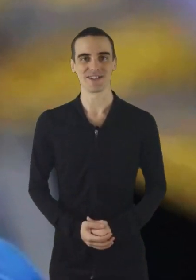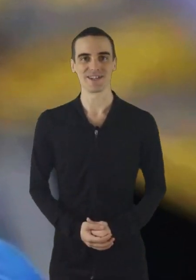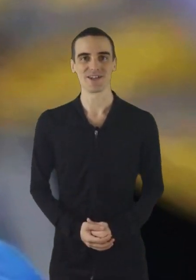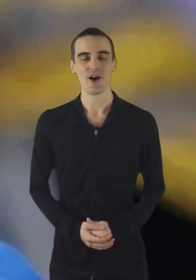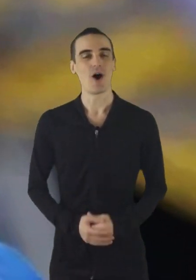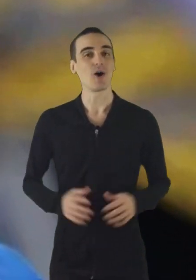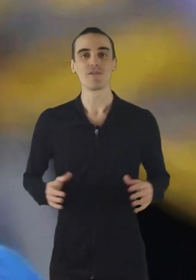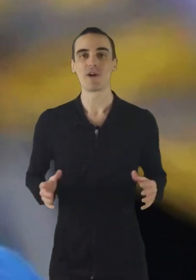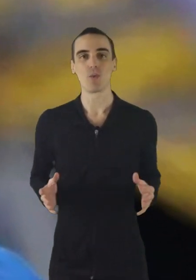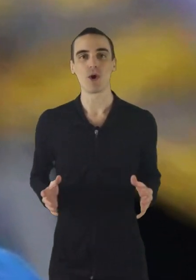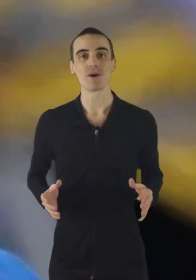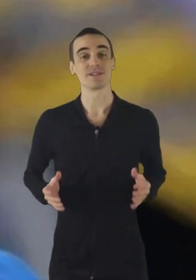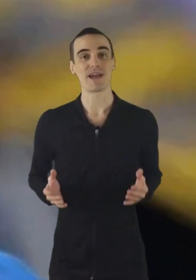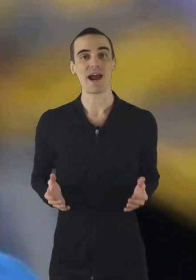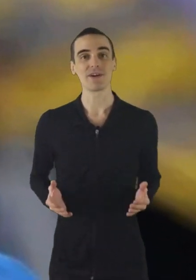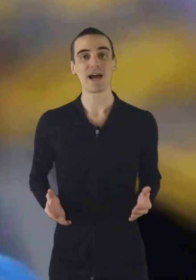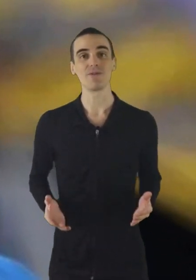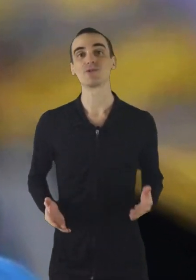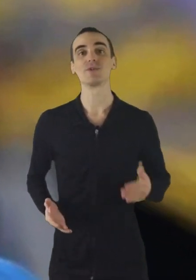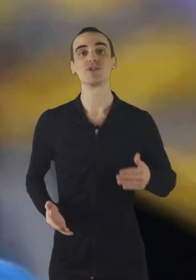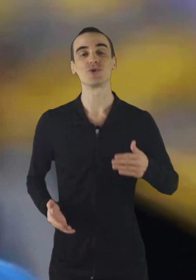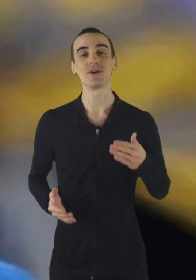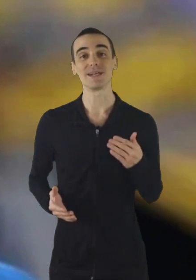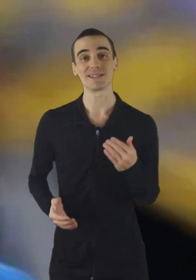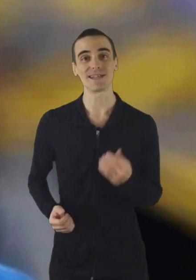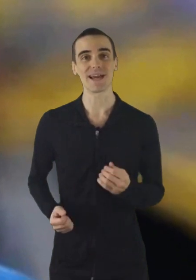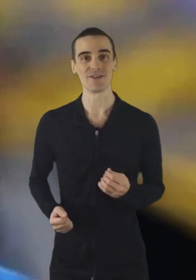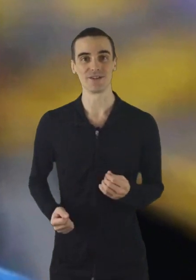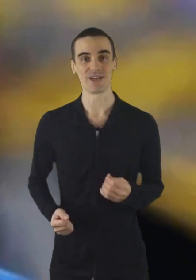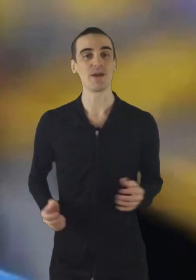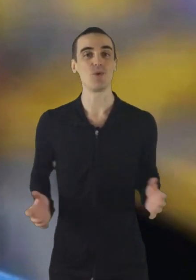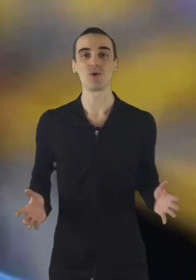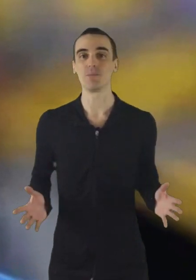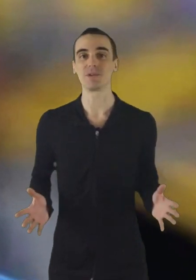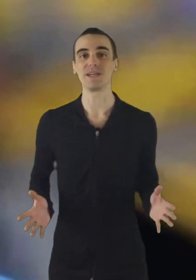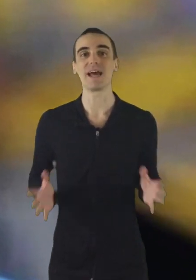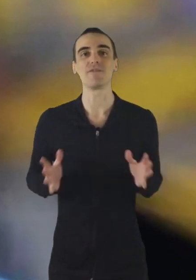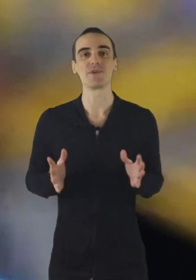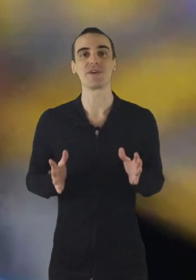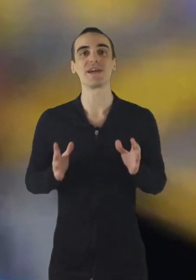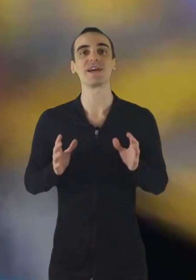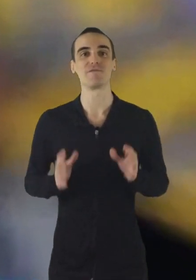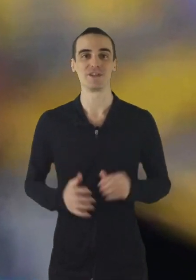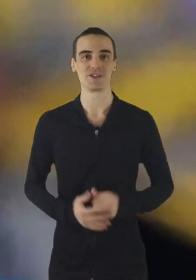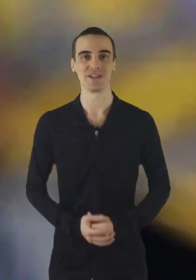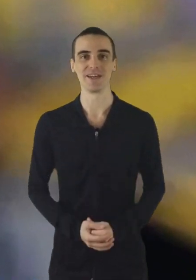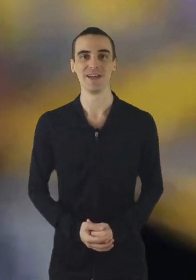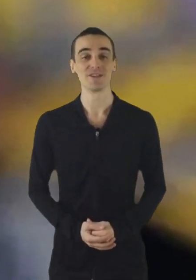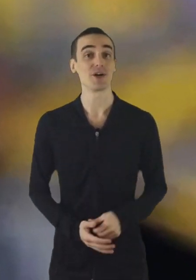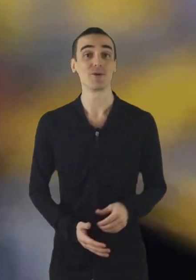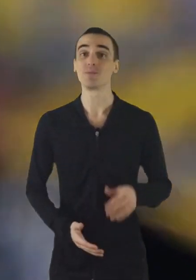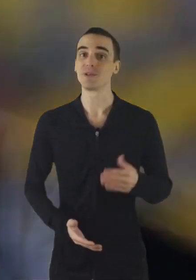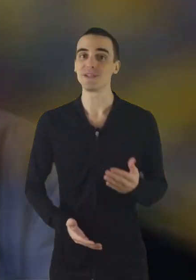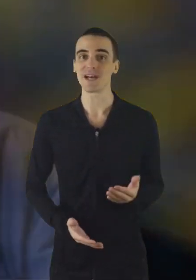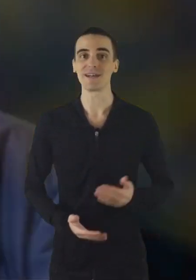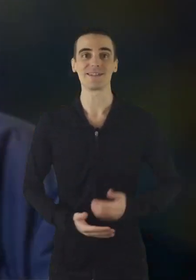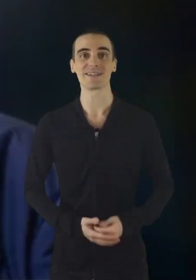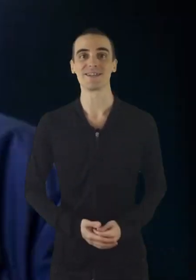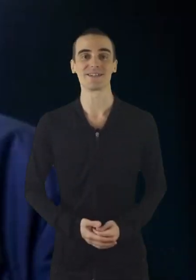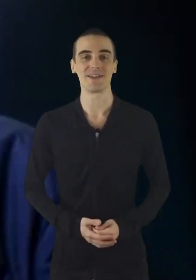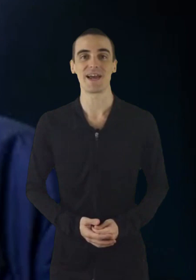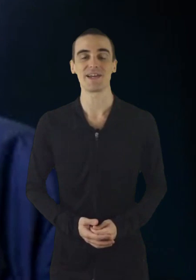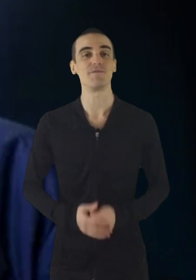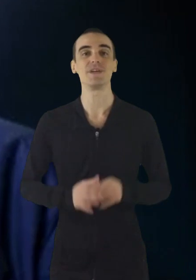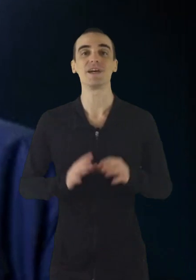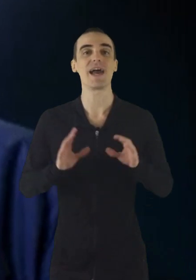assumir a Seleção Brasileira o temperamento do treinador português não é um empecilho para o convite ao contrário o presidente da